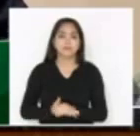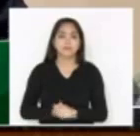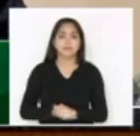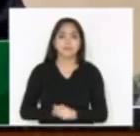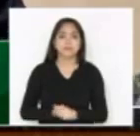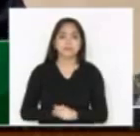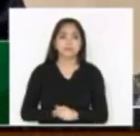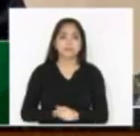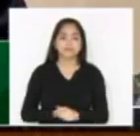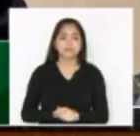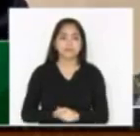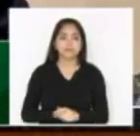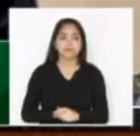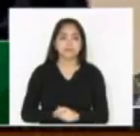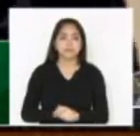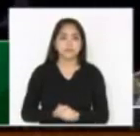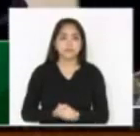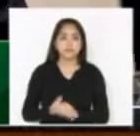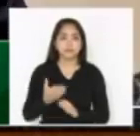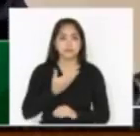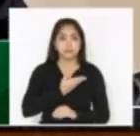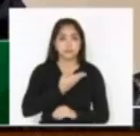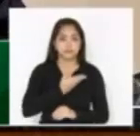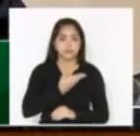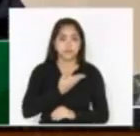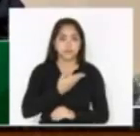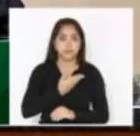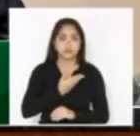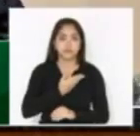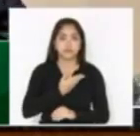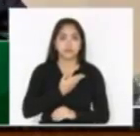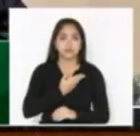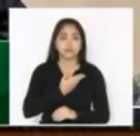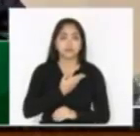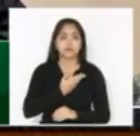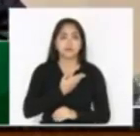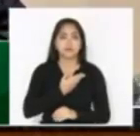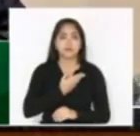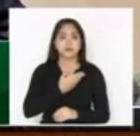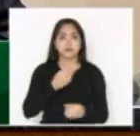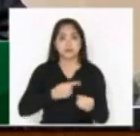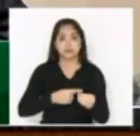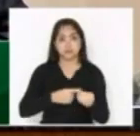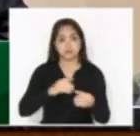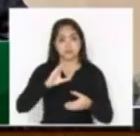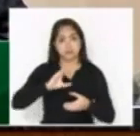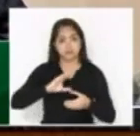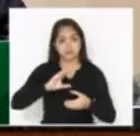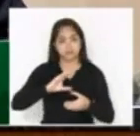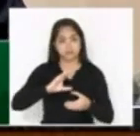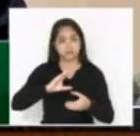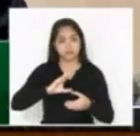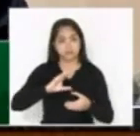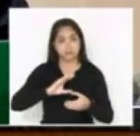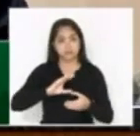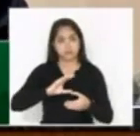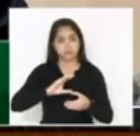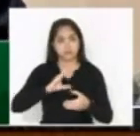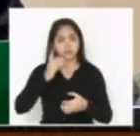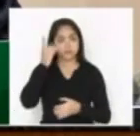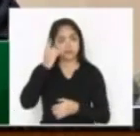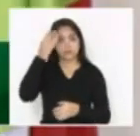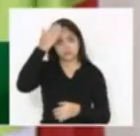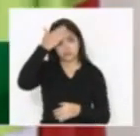Nosso colega conterrâneo, deputado de Canoinhas, Planalto, deputado Antônio